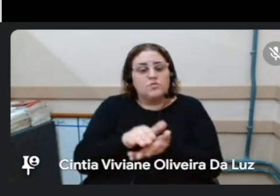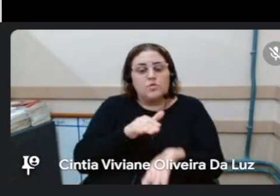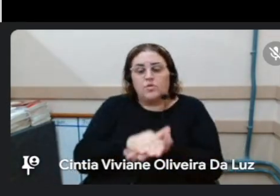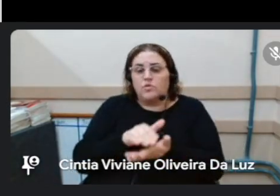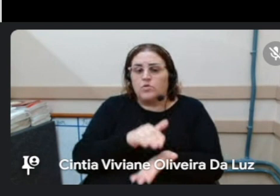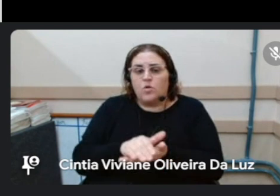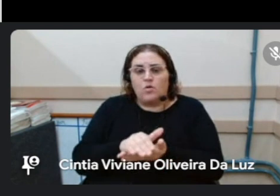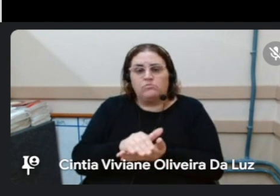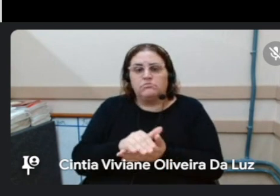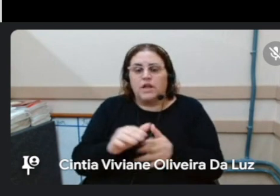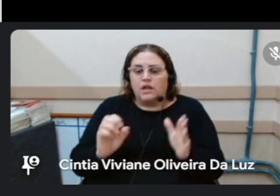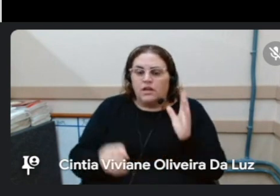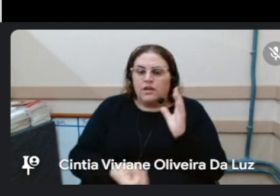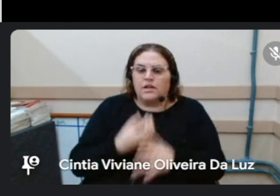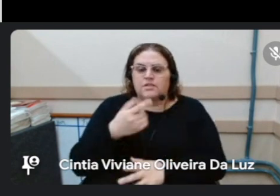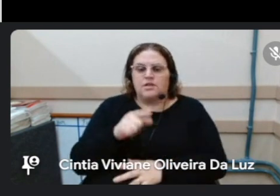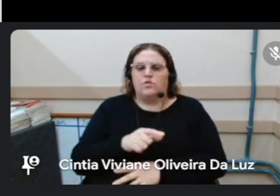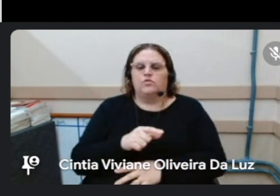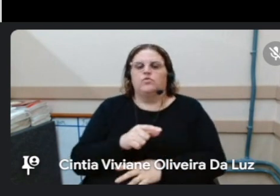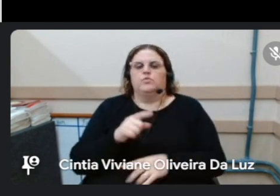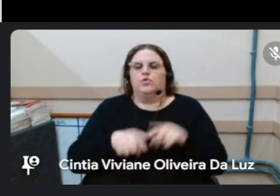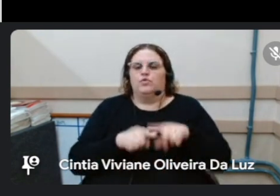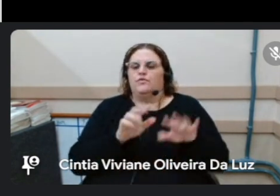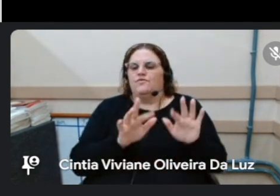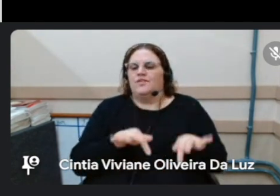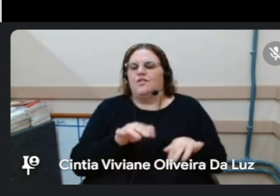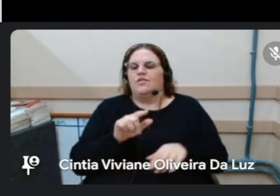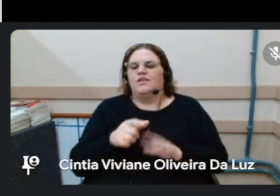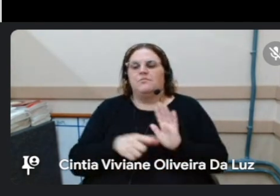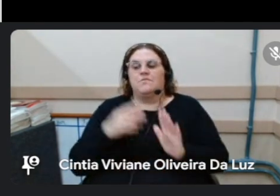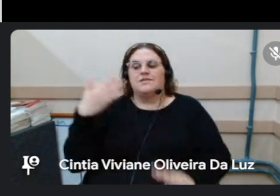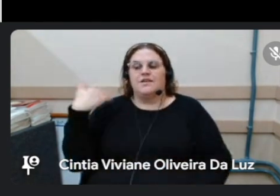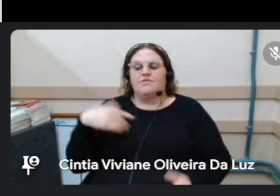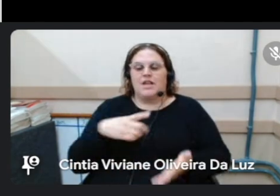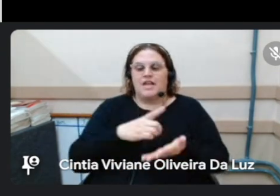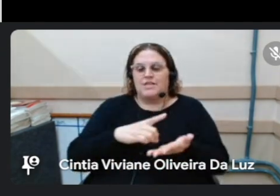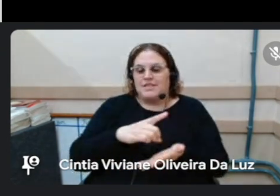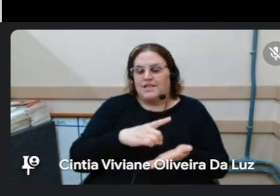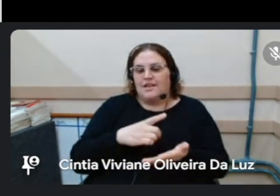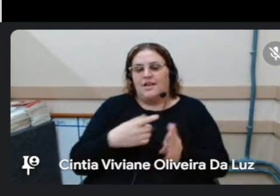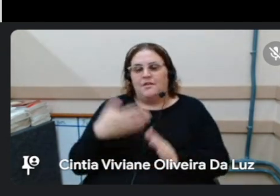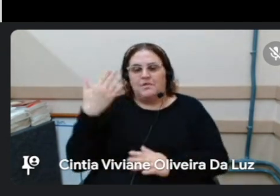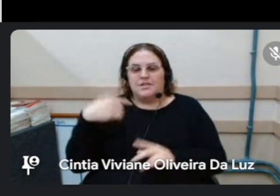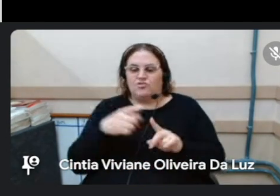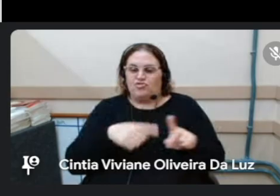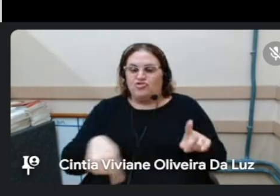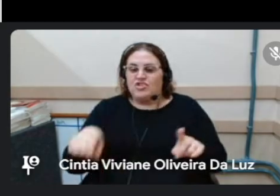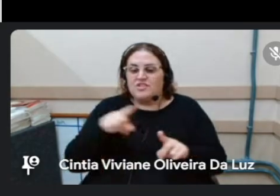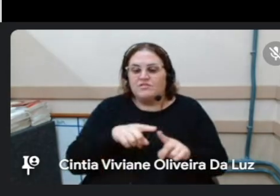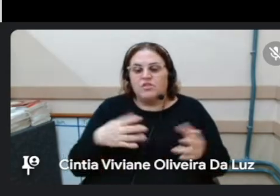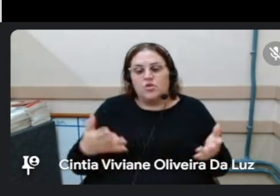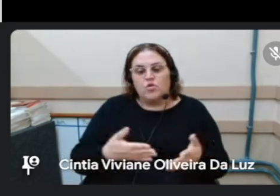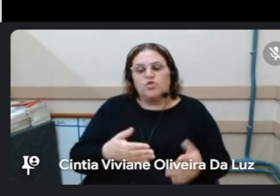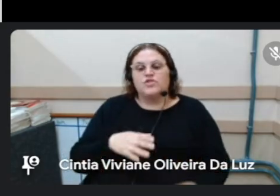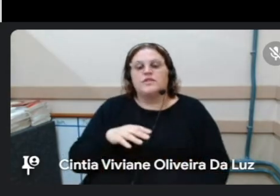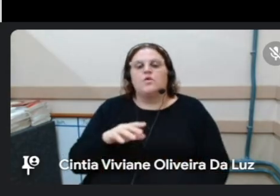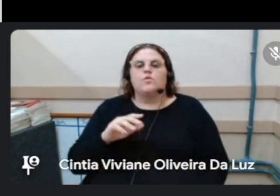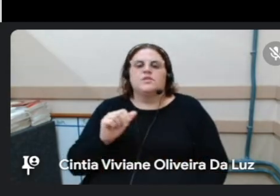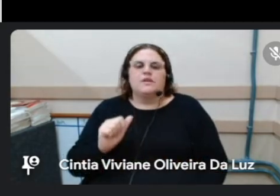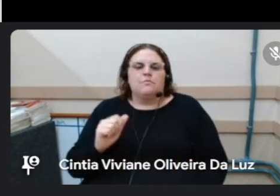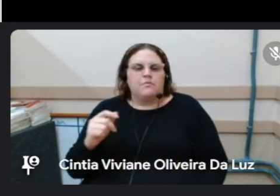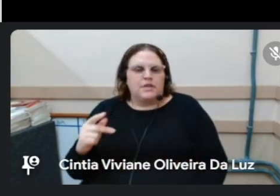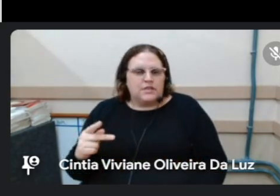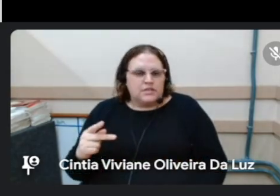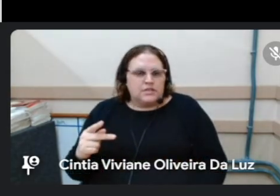lançamento do produto final que antigamente era o CD que antigamente era o LP e que hoje são os EPS né para subirem